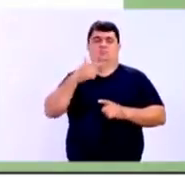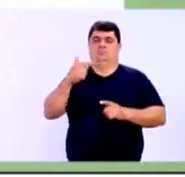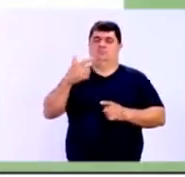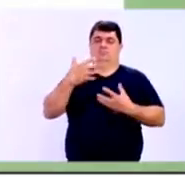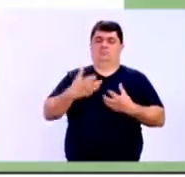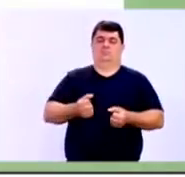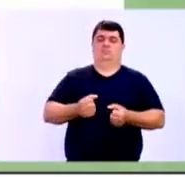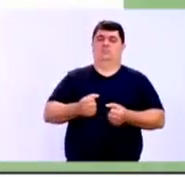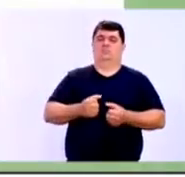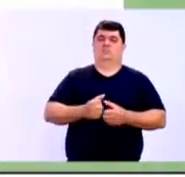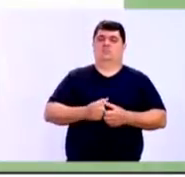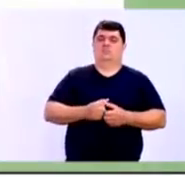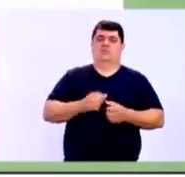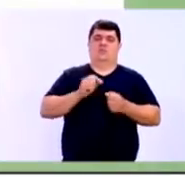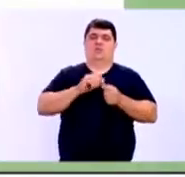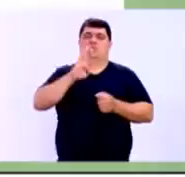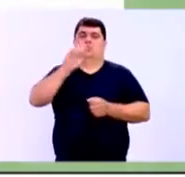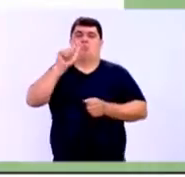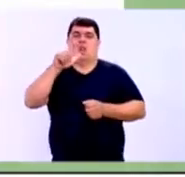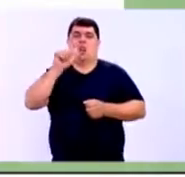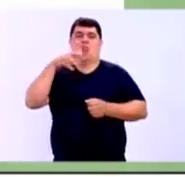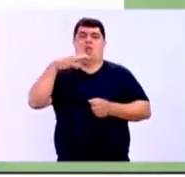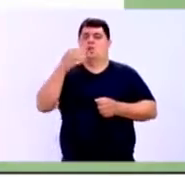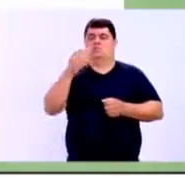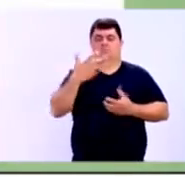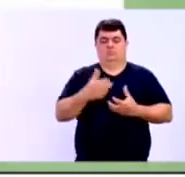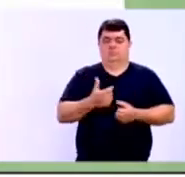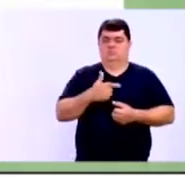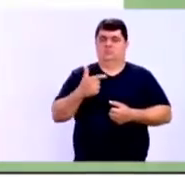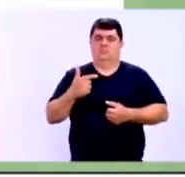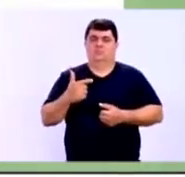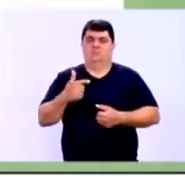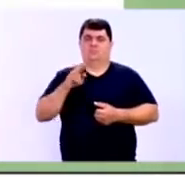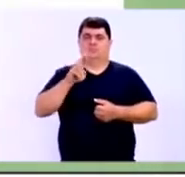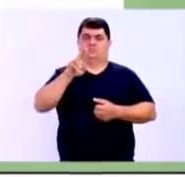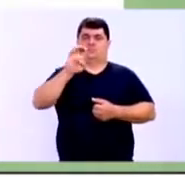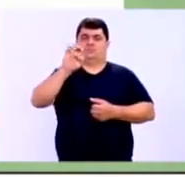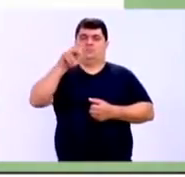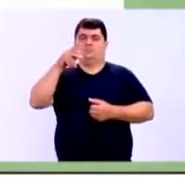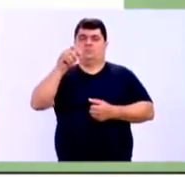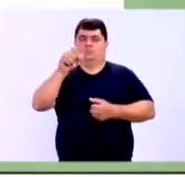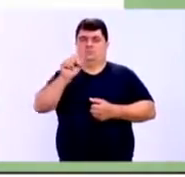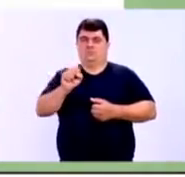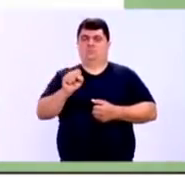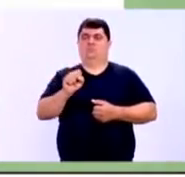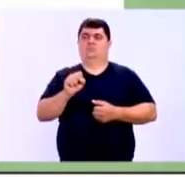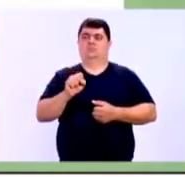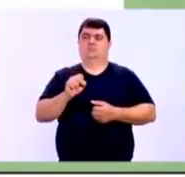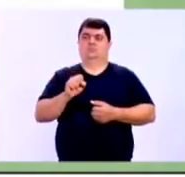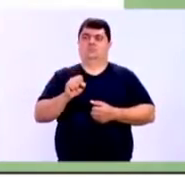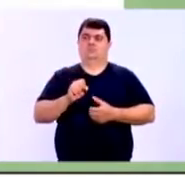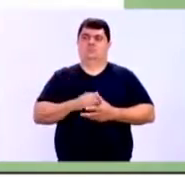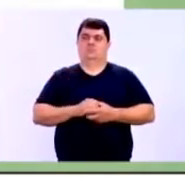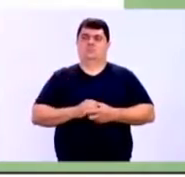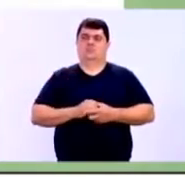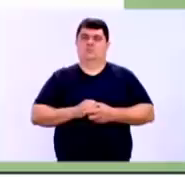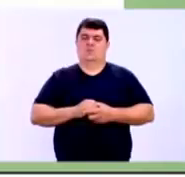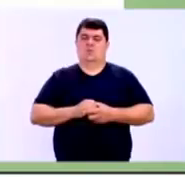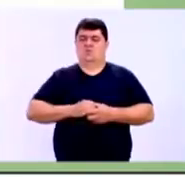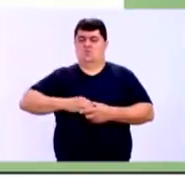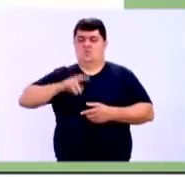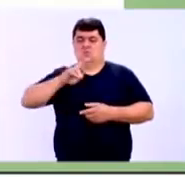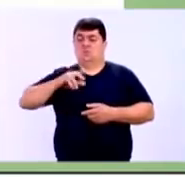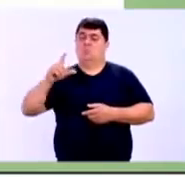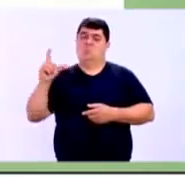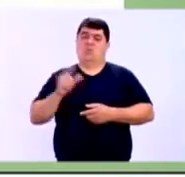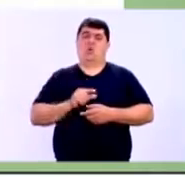para formação de balanço, das demonstrações, certo? Então, o EPS, ele é pouco utilizado hoje em